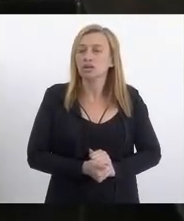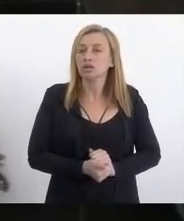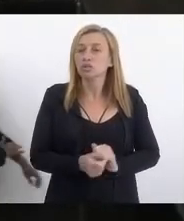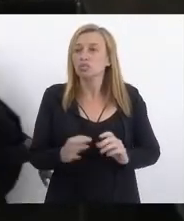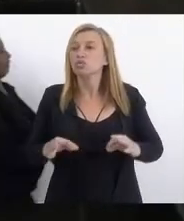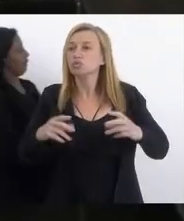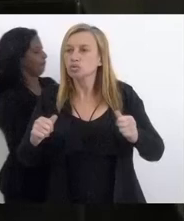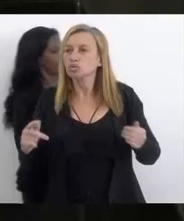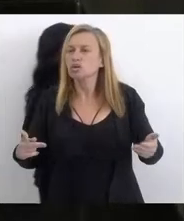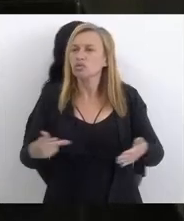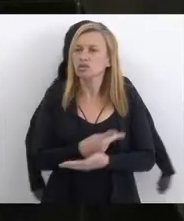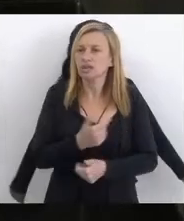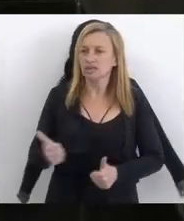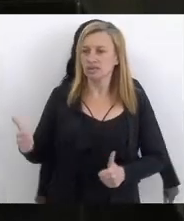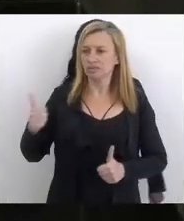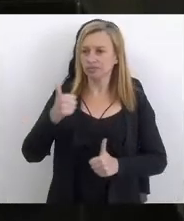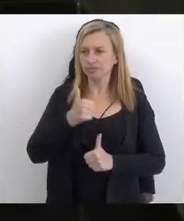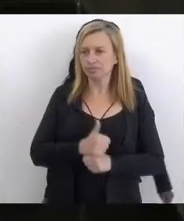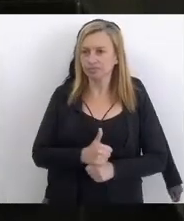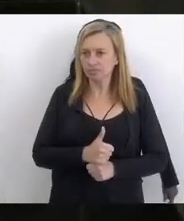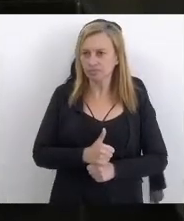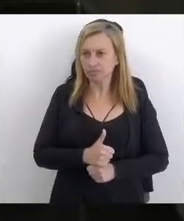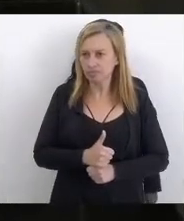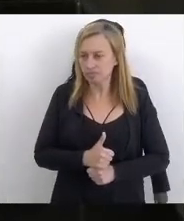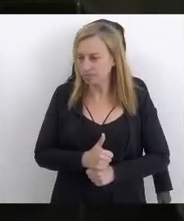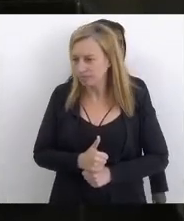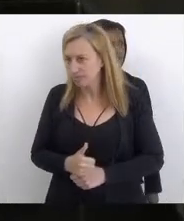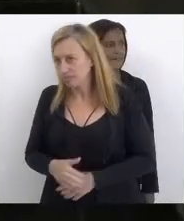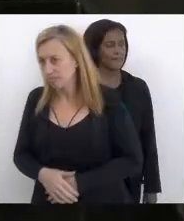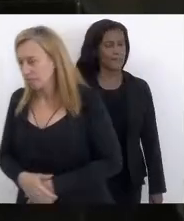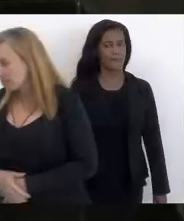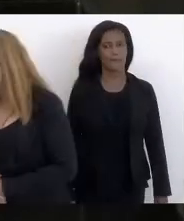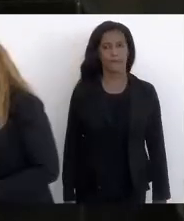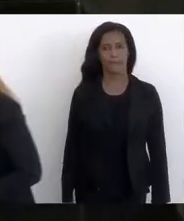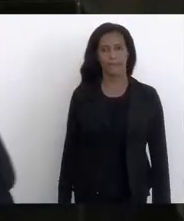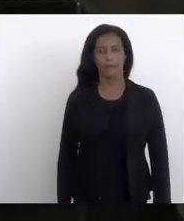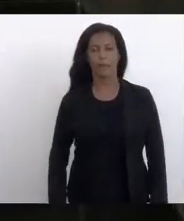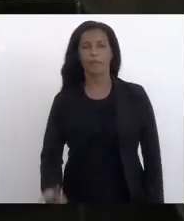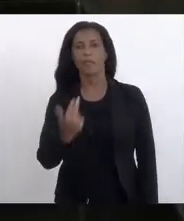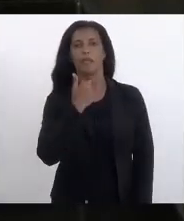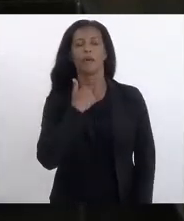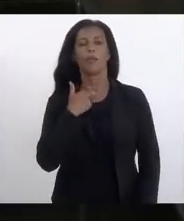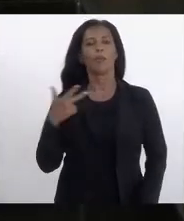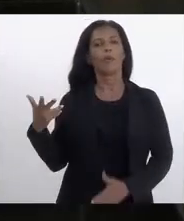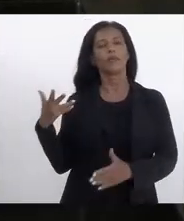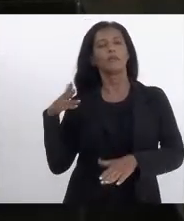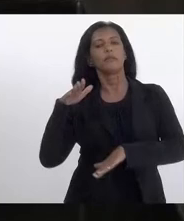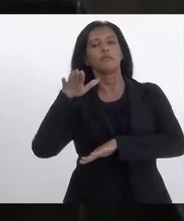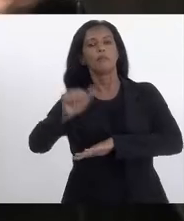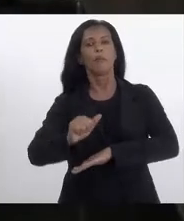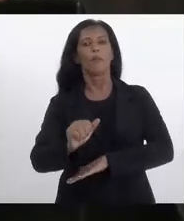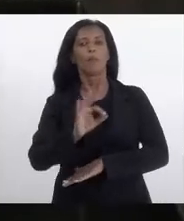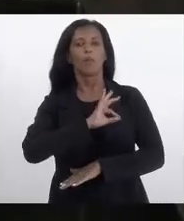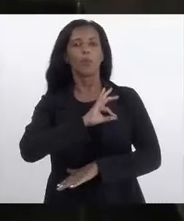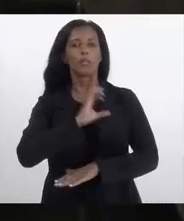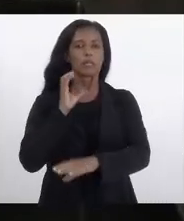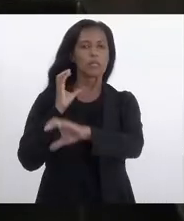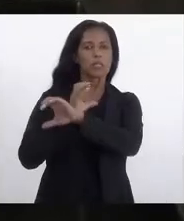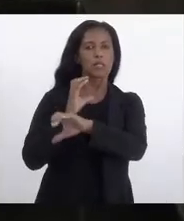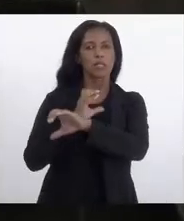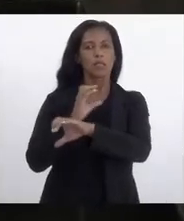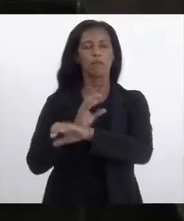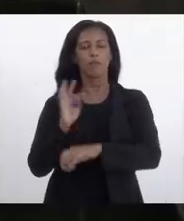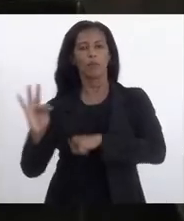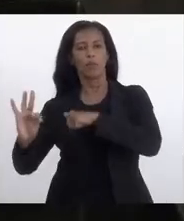ocorrências se manifestam? E certamente uma delas não pode ser acionar a Polícia Civil, acionar a perícia técnica, 12 horas depois do